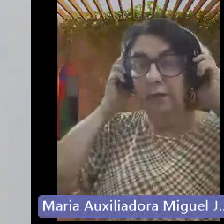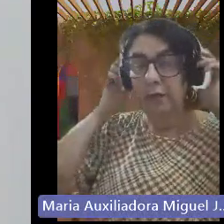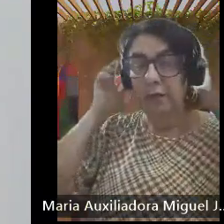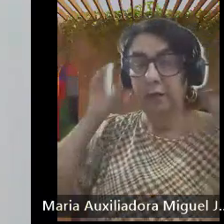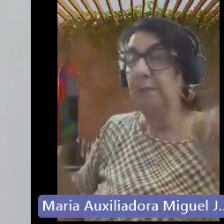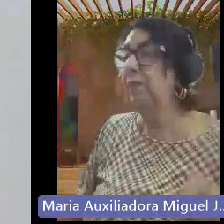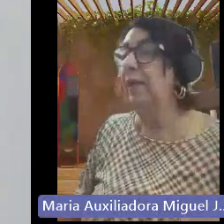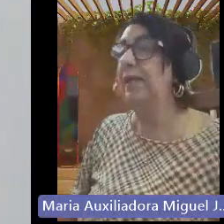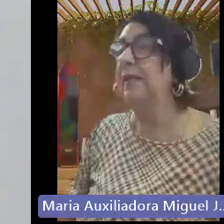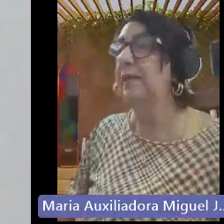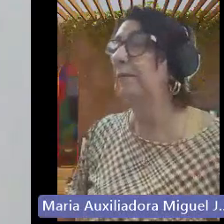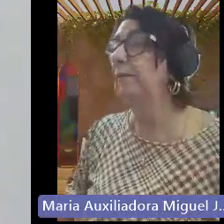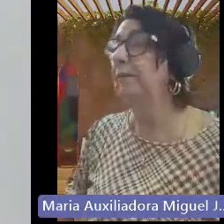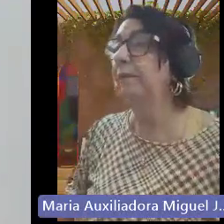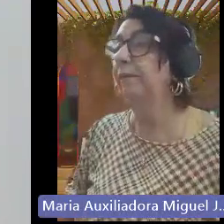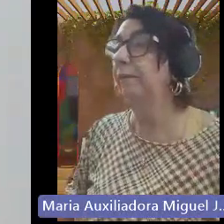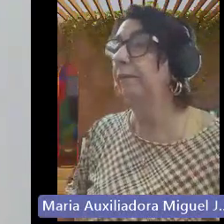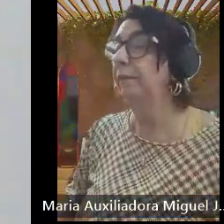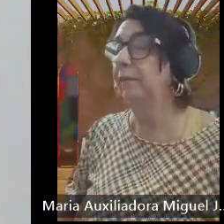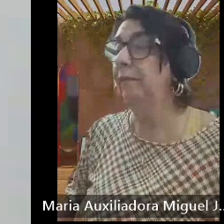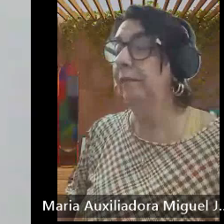Emanuele. Emanuele.